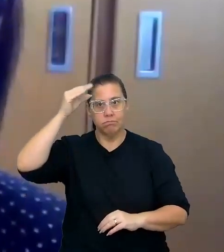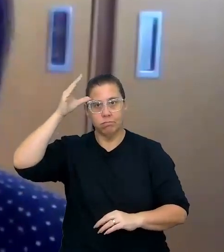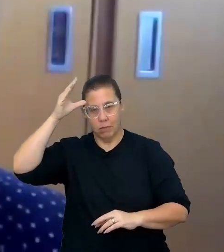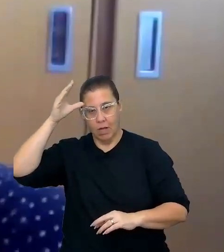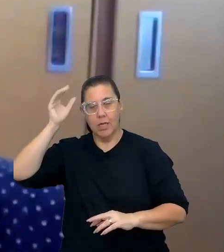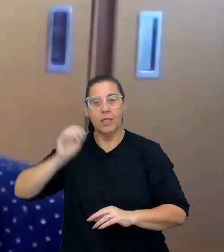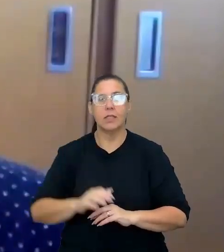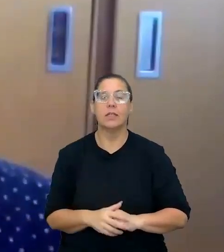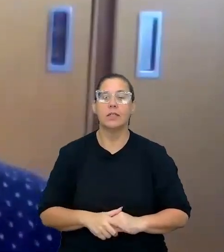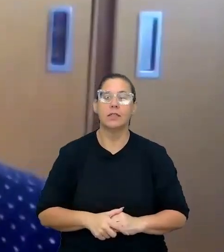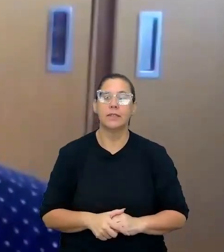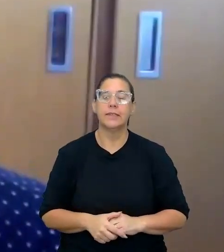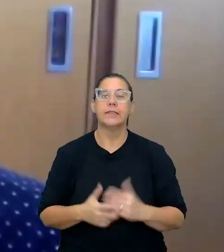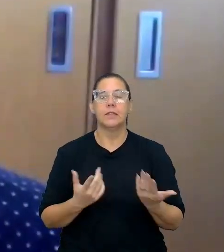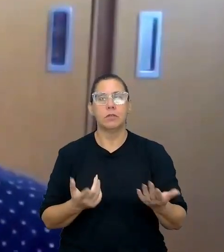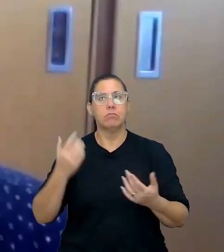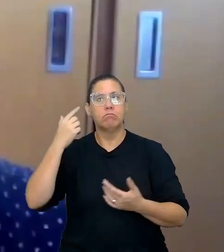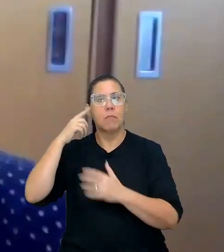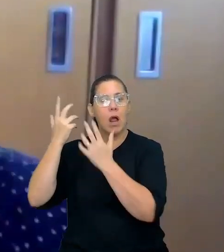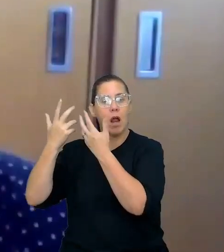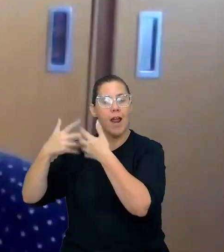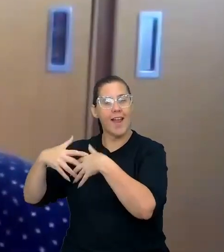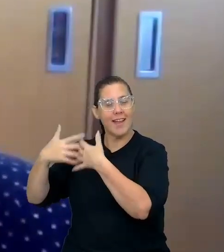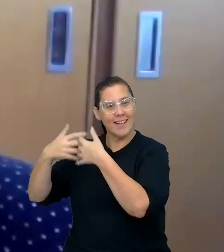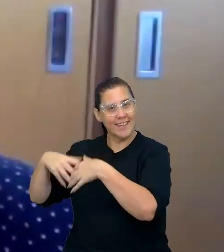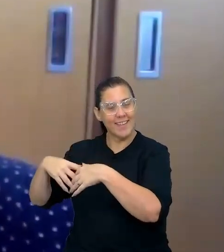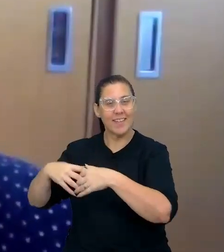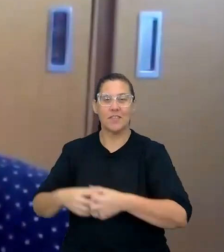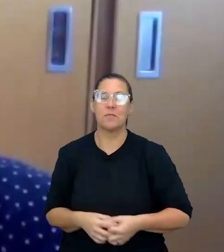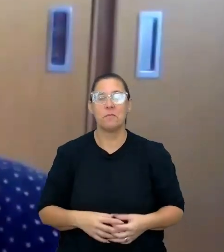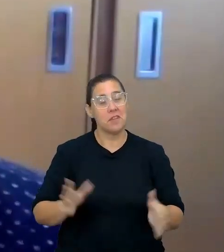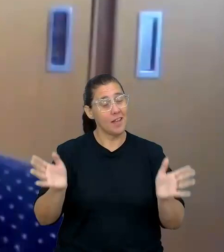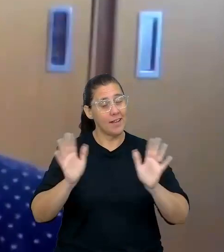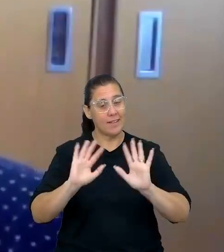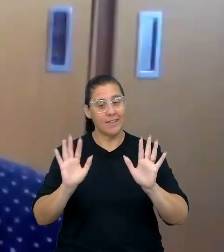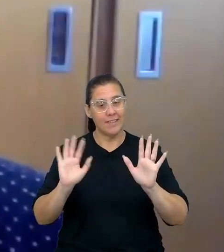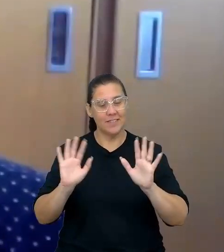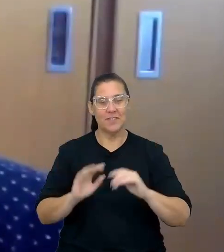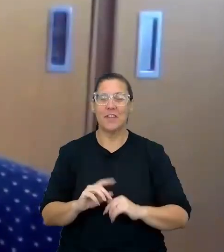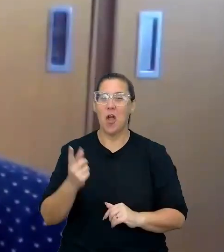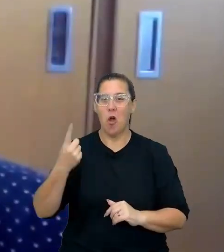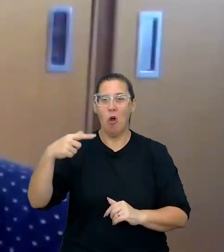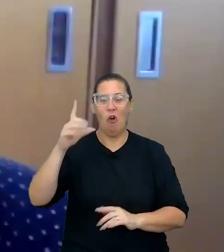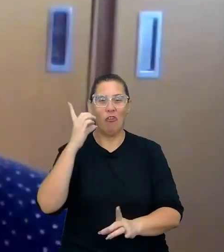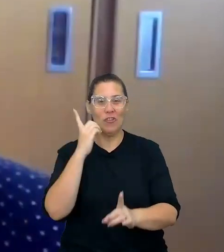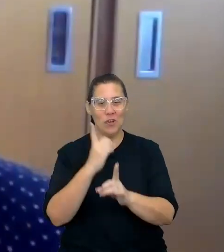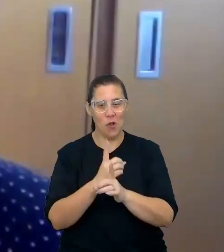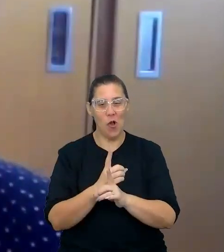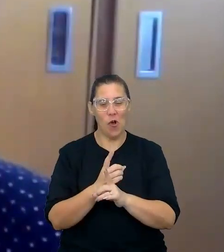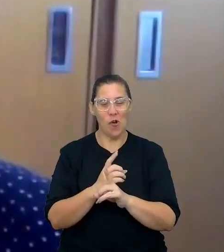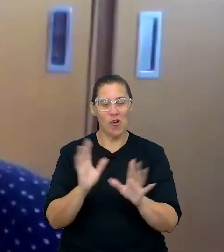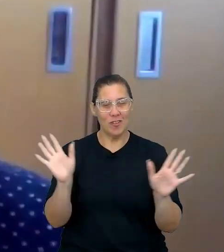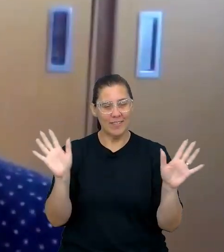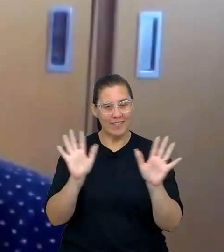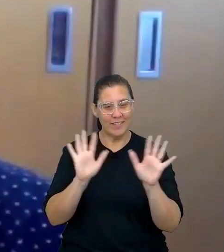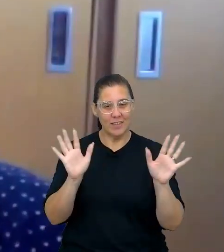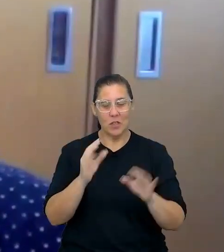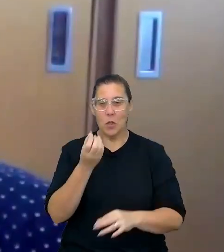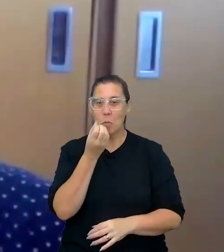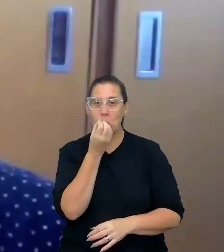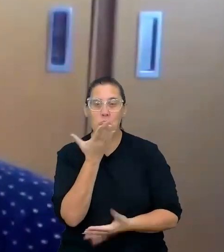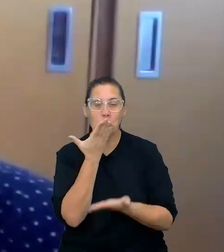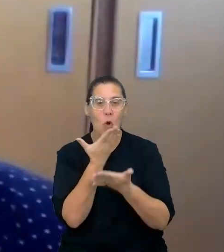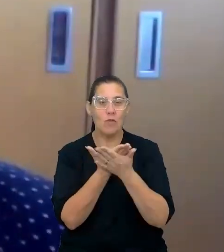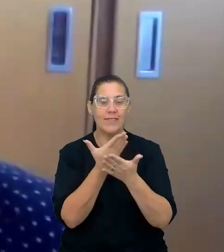de vocês, com as reflexões, e até o próximo encontro, tá? Tenha um